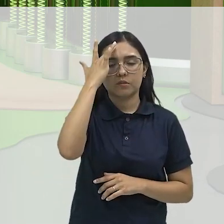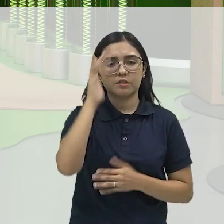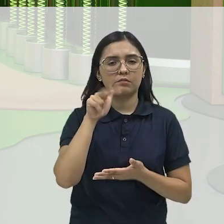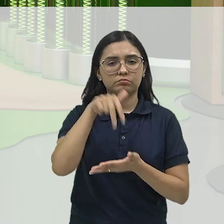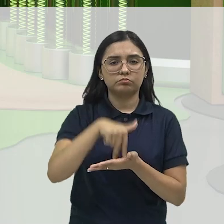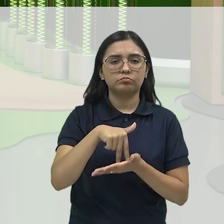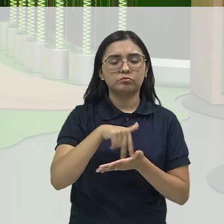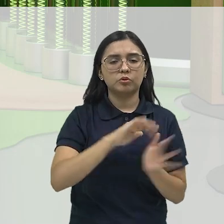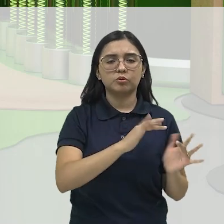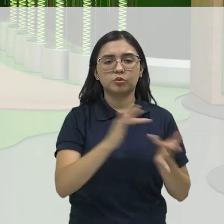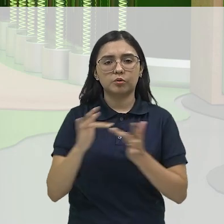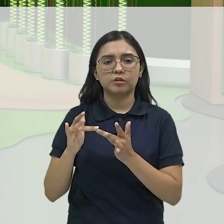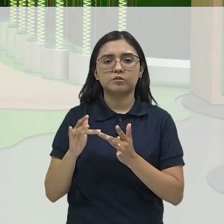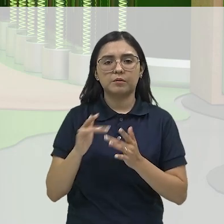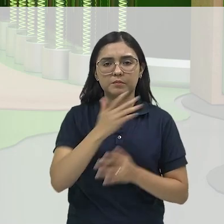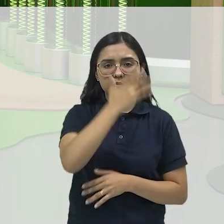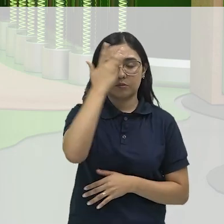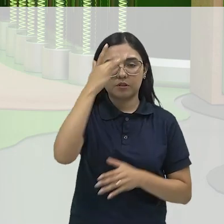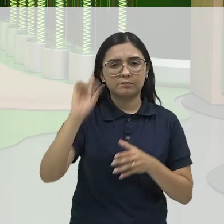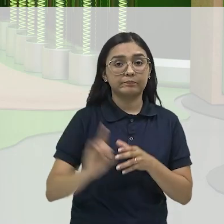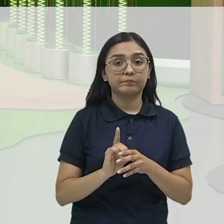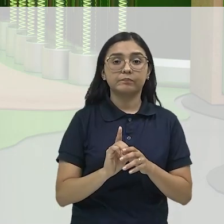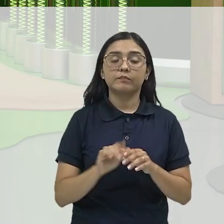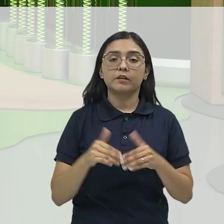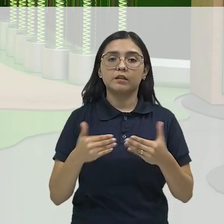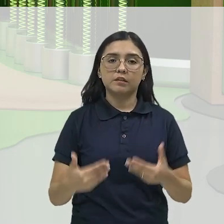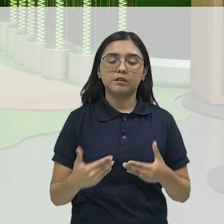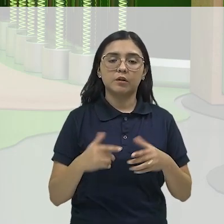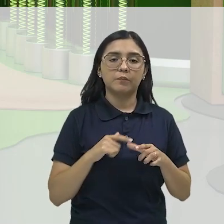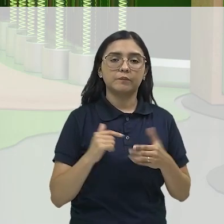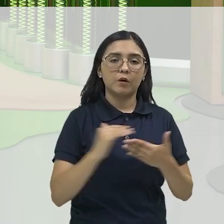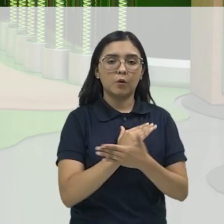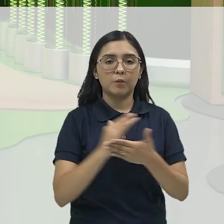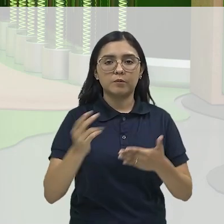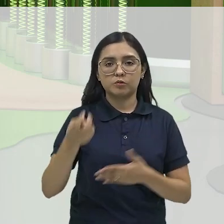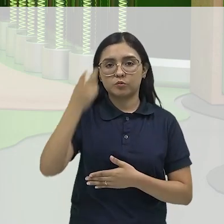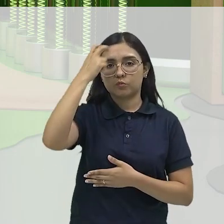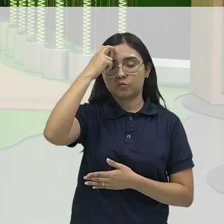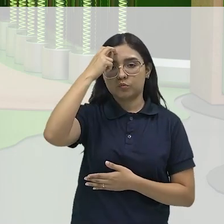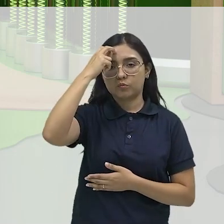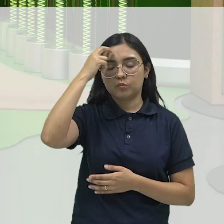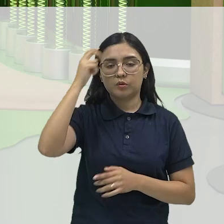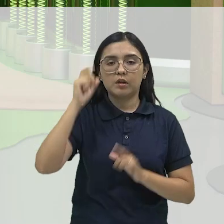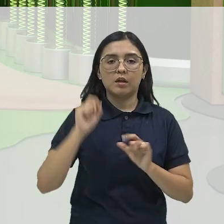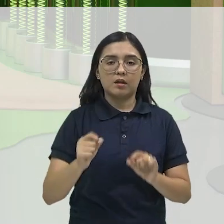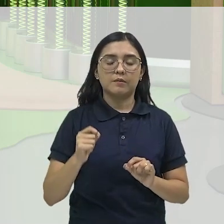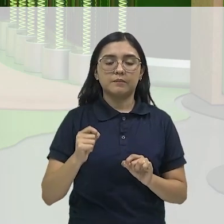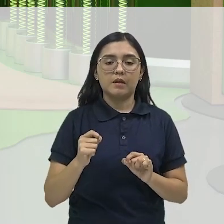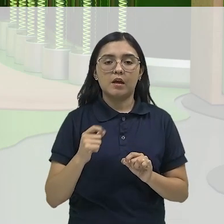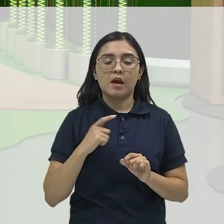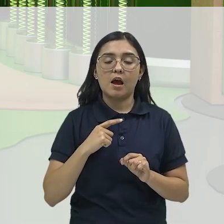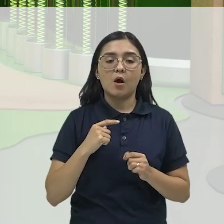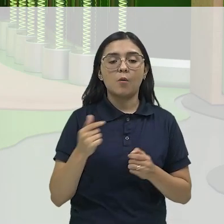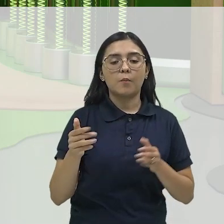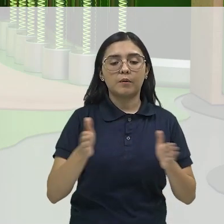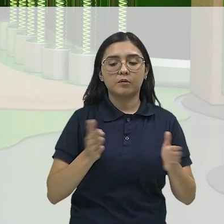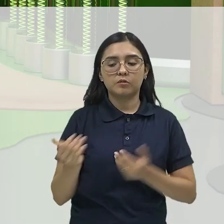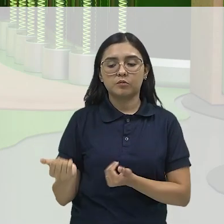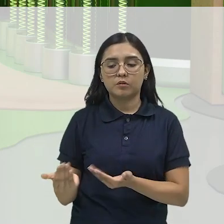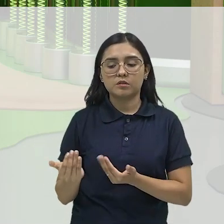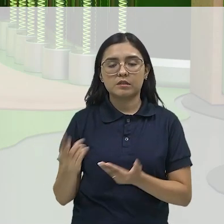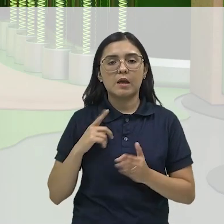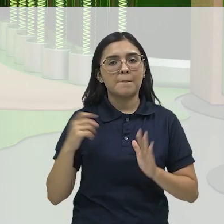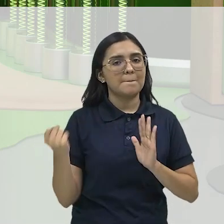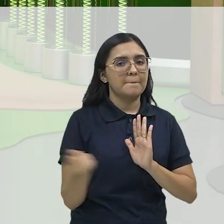nesse contexto que a pessoa está inserida. Em muitas culturas, a adolescência é um marco, né, é um período ali em que